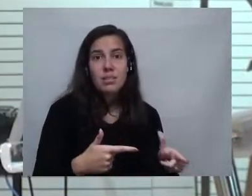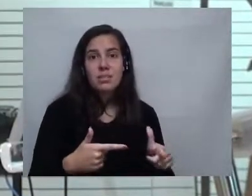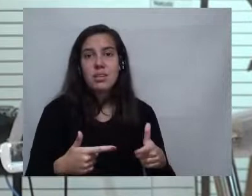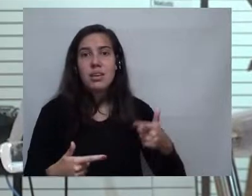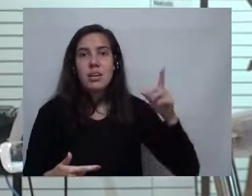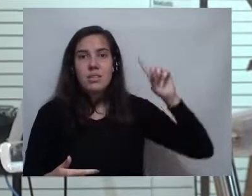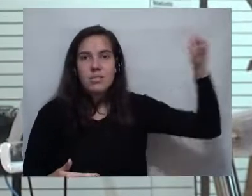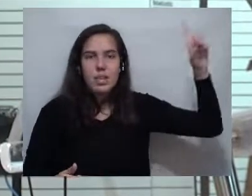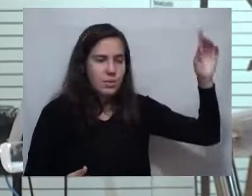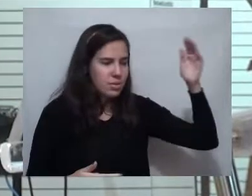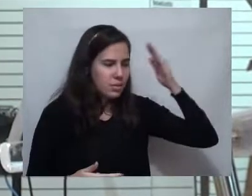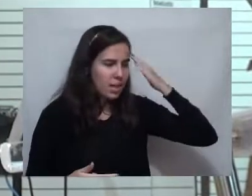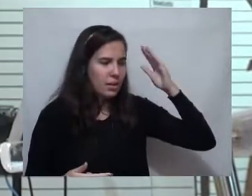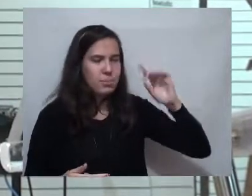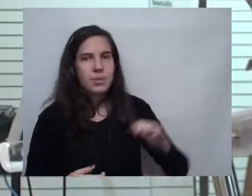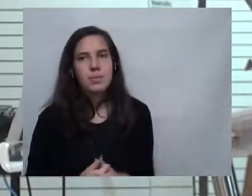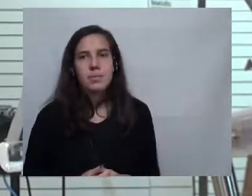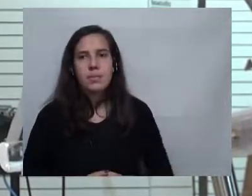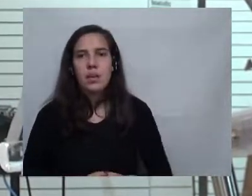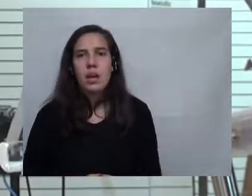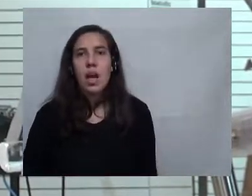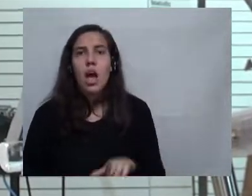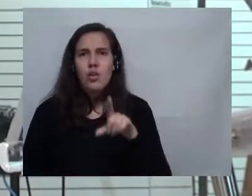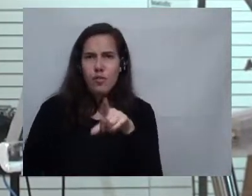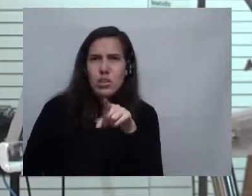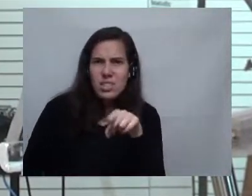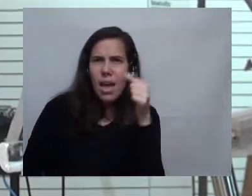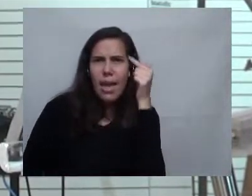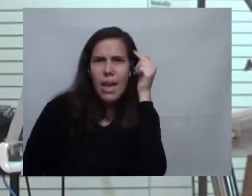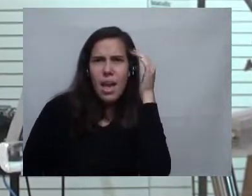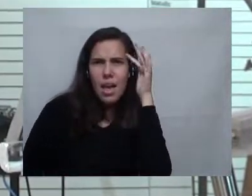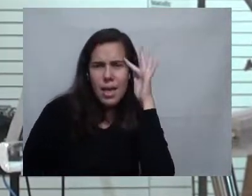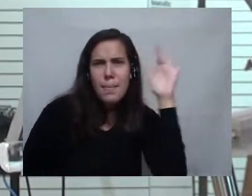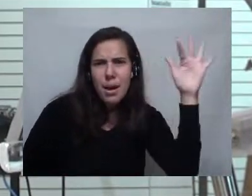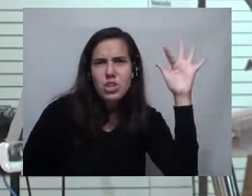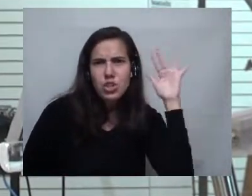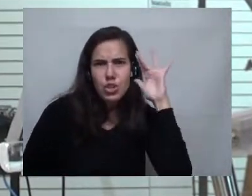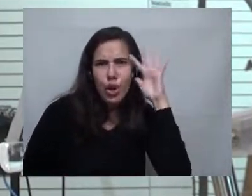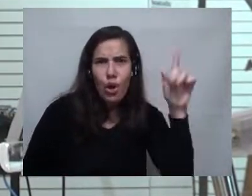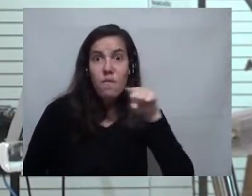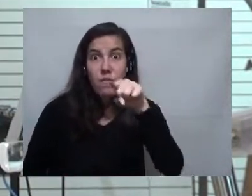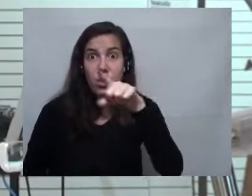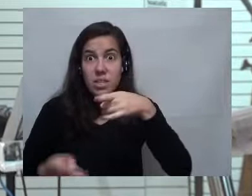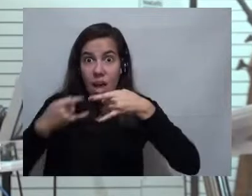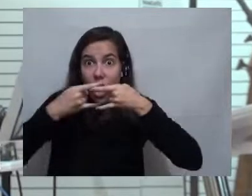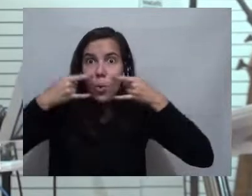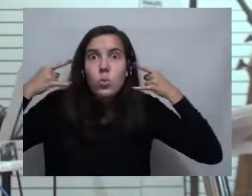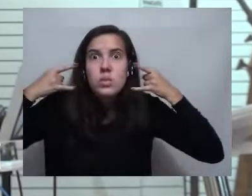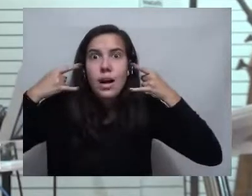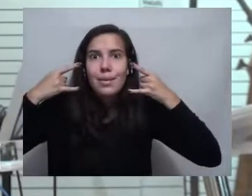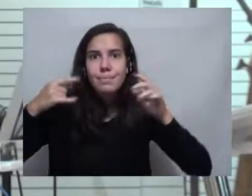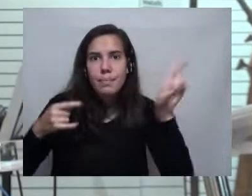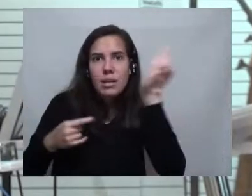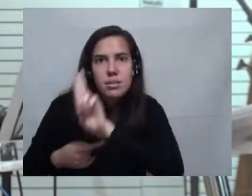e quando que você imaginou que você ia estar com a máscara de dentro da igreja quando